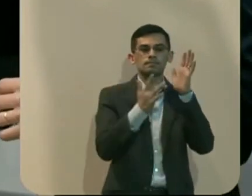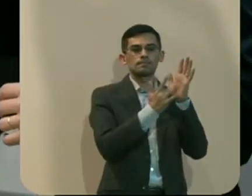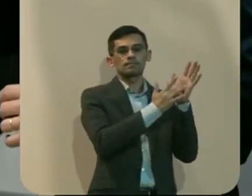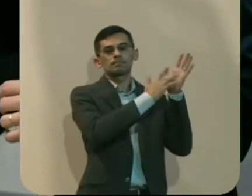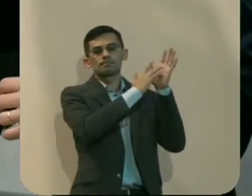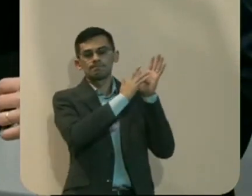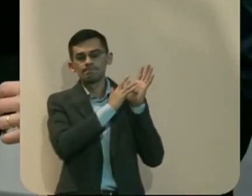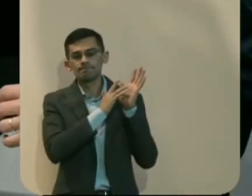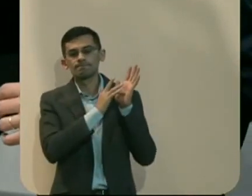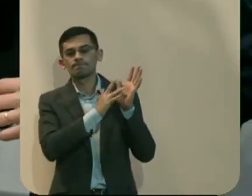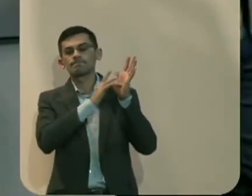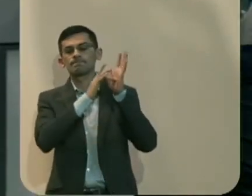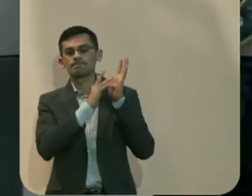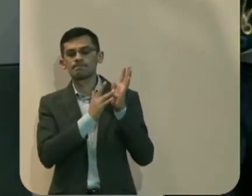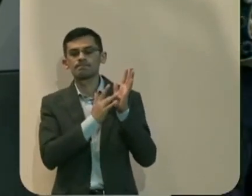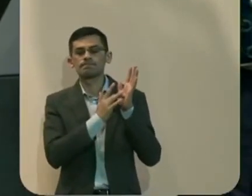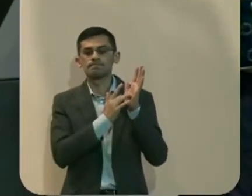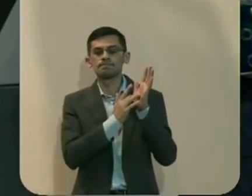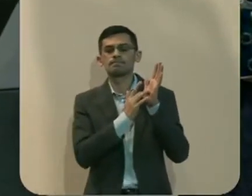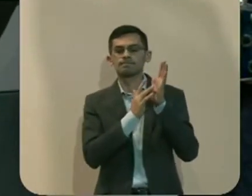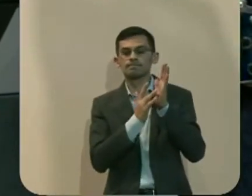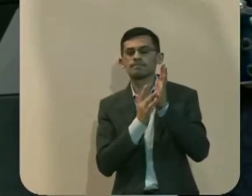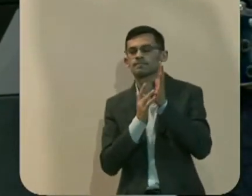de Jesus.